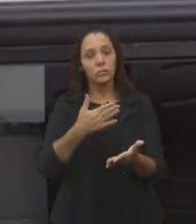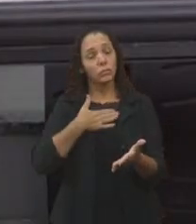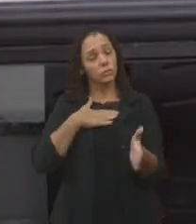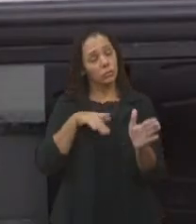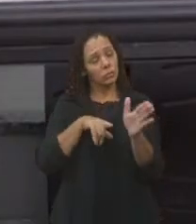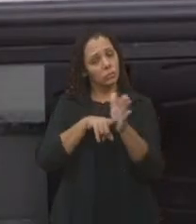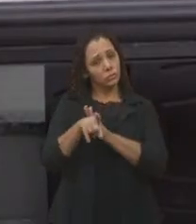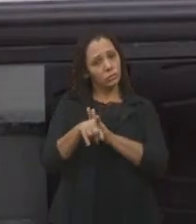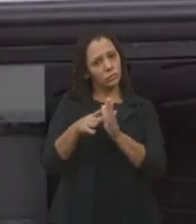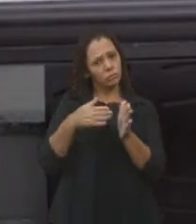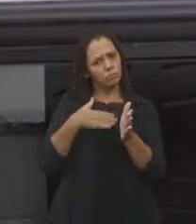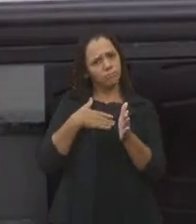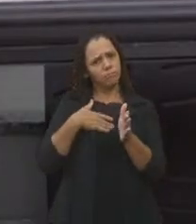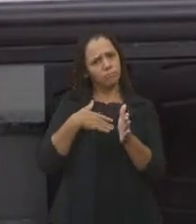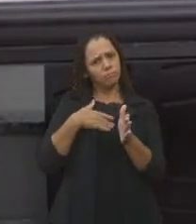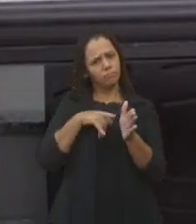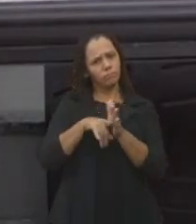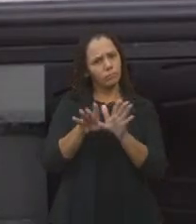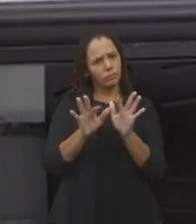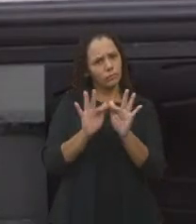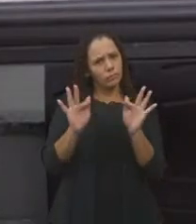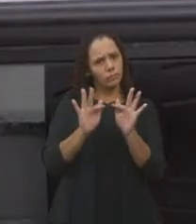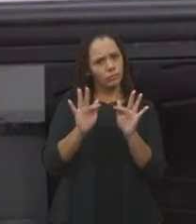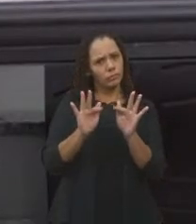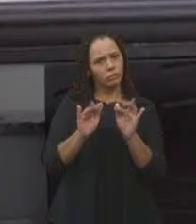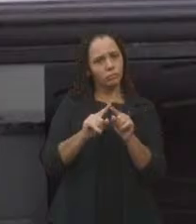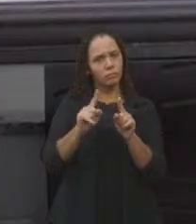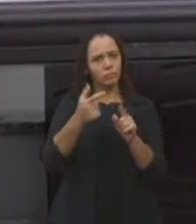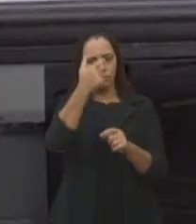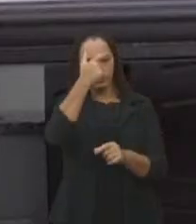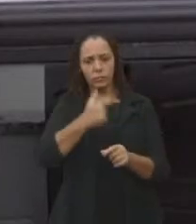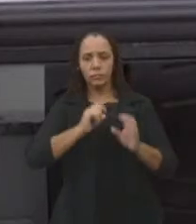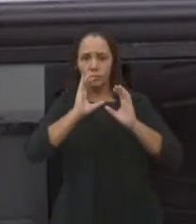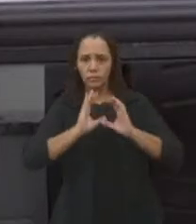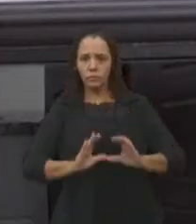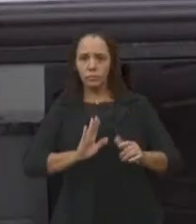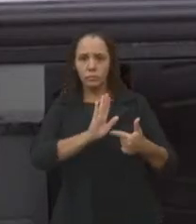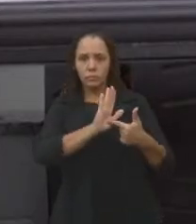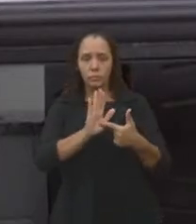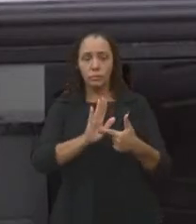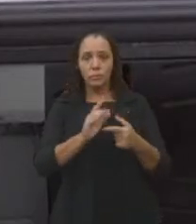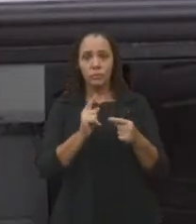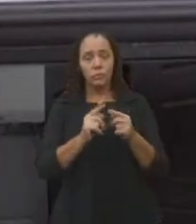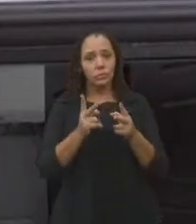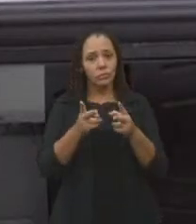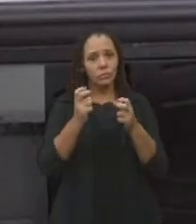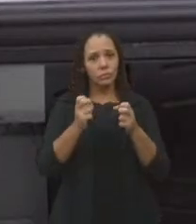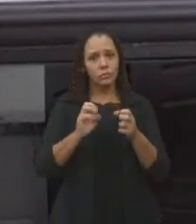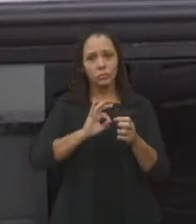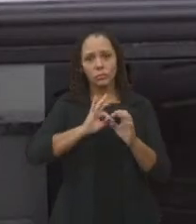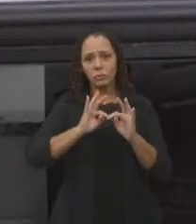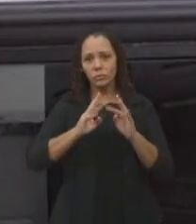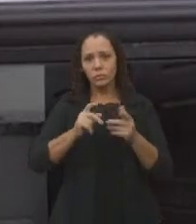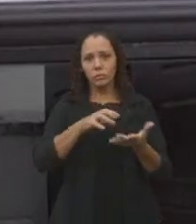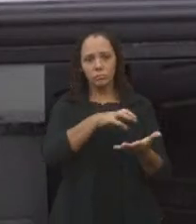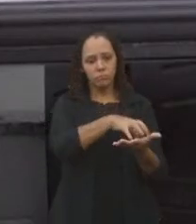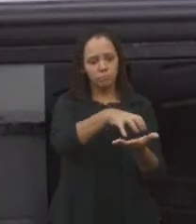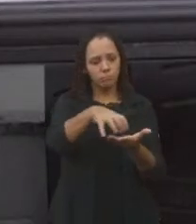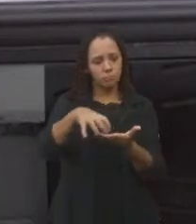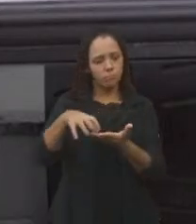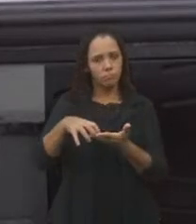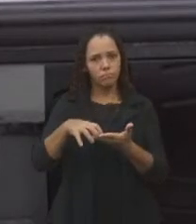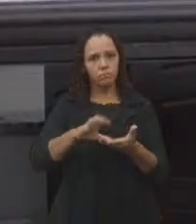pouco sem noção, digamos assim. Mas, como cidadão, estou falando isso, porque eu estou vendo um descaso em todos os setores, transporte,